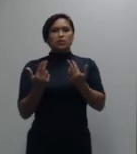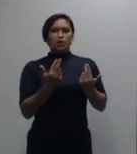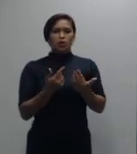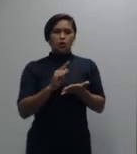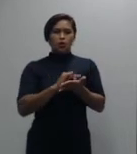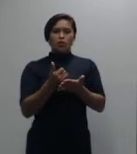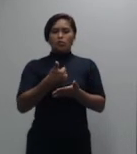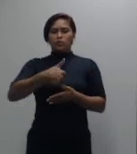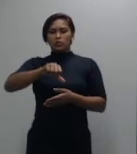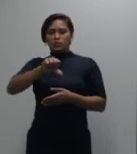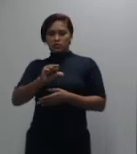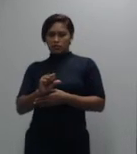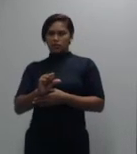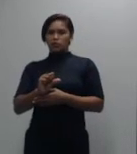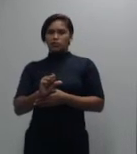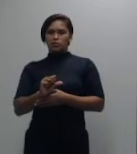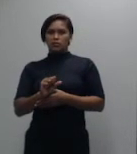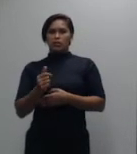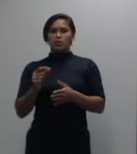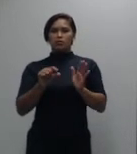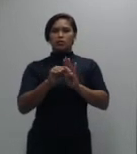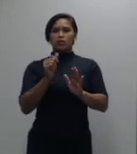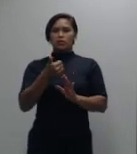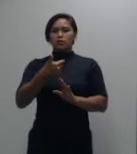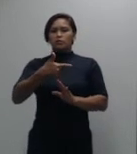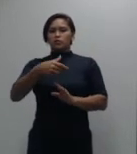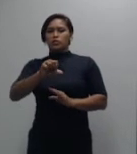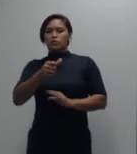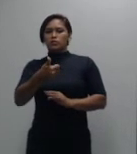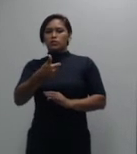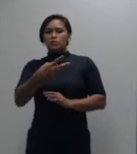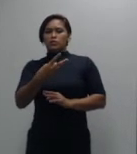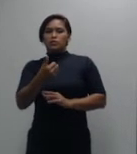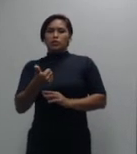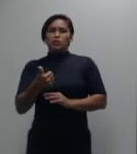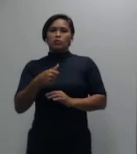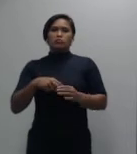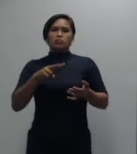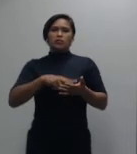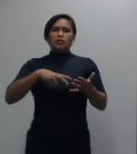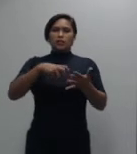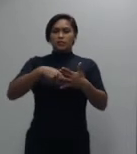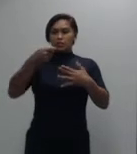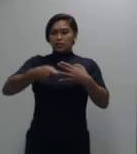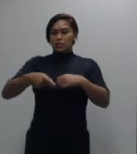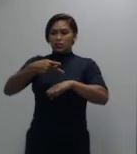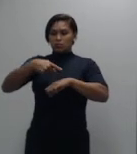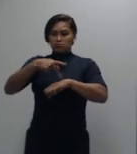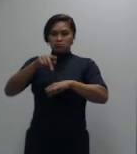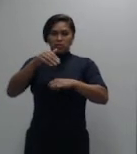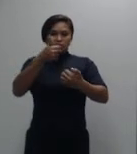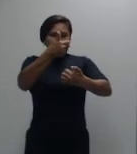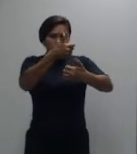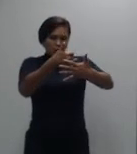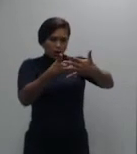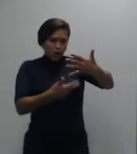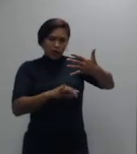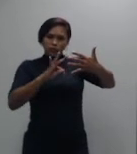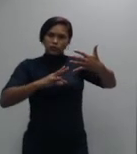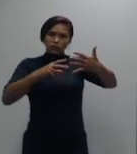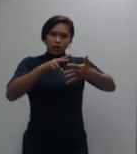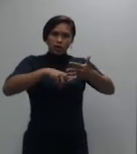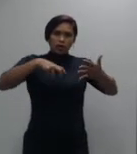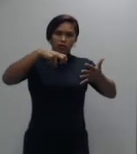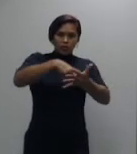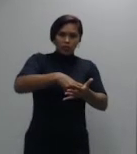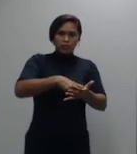179 entre os fracos 129/131 a sentença estrangeira discorrem sobre o que são os coletivos dela e